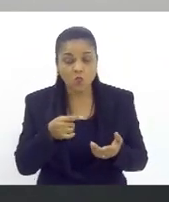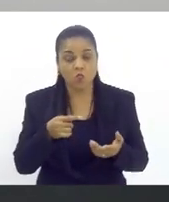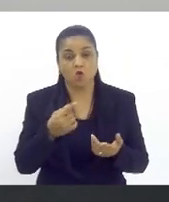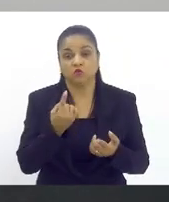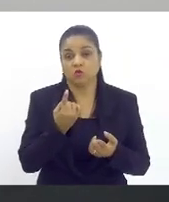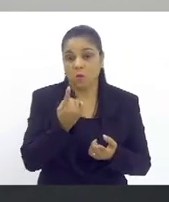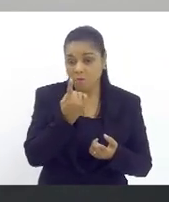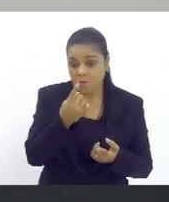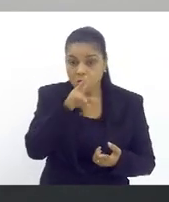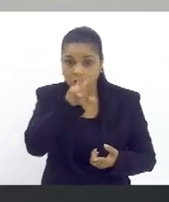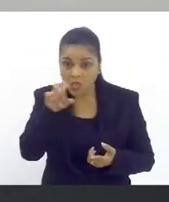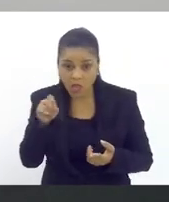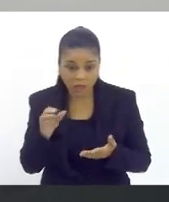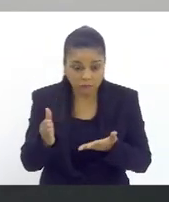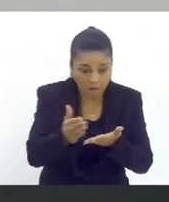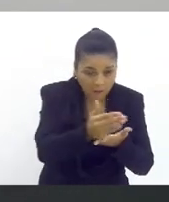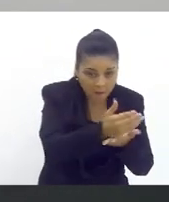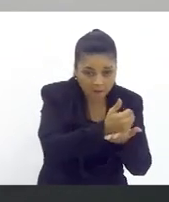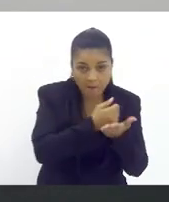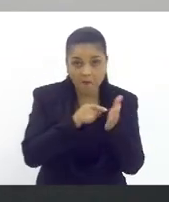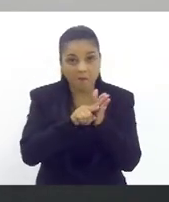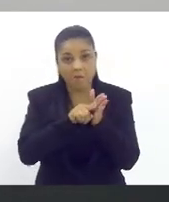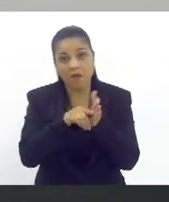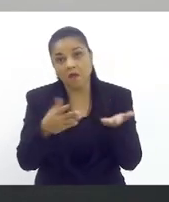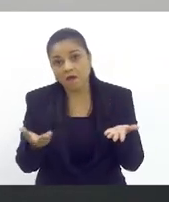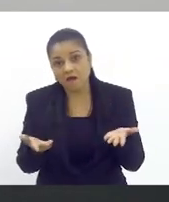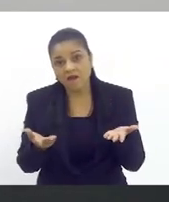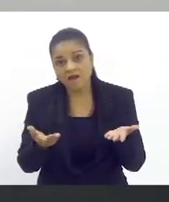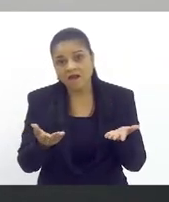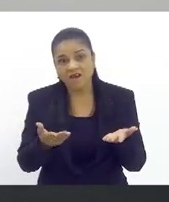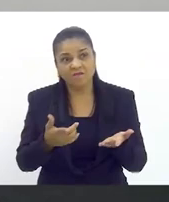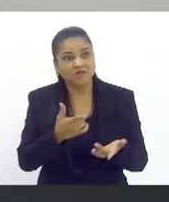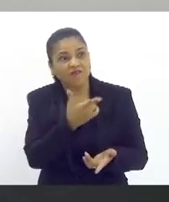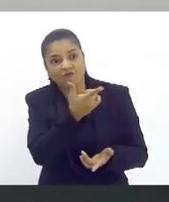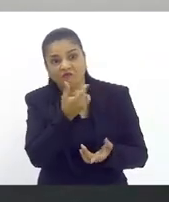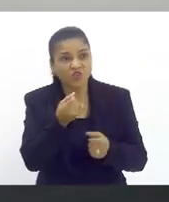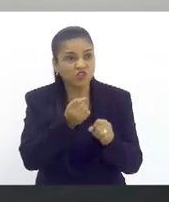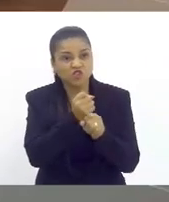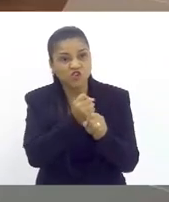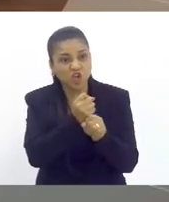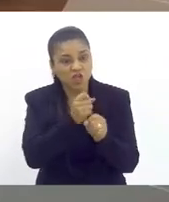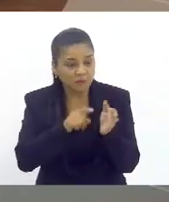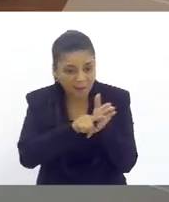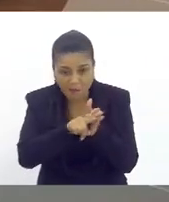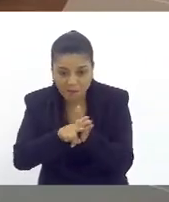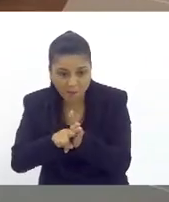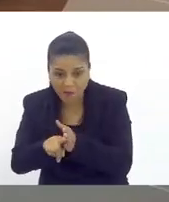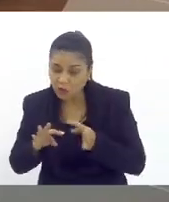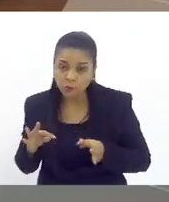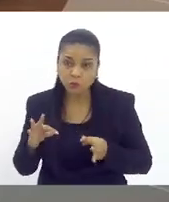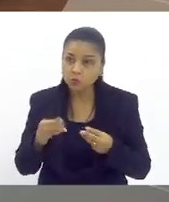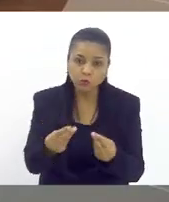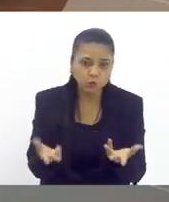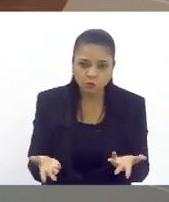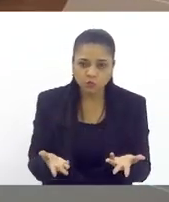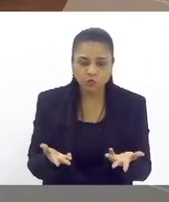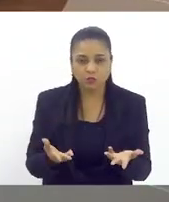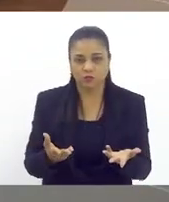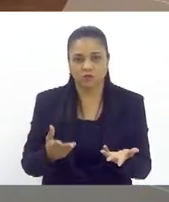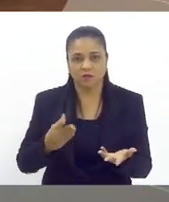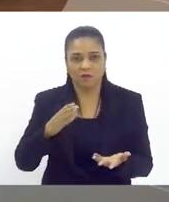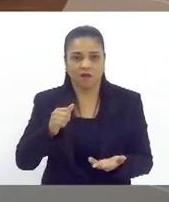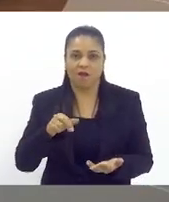aí quantos anos você que é bom de cálculo uns 20 anos para homologar todos